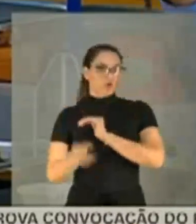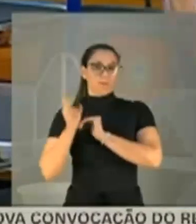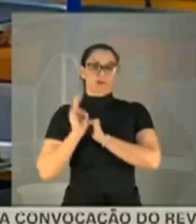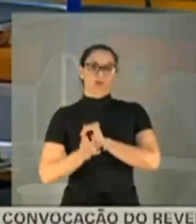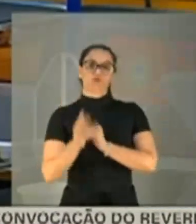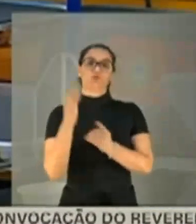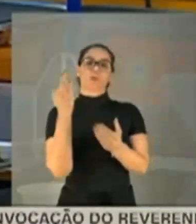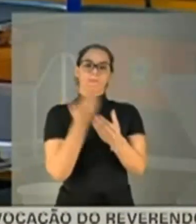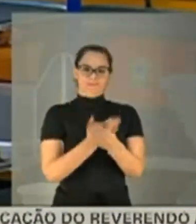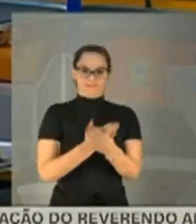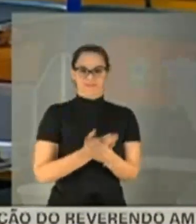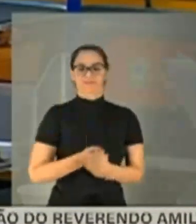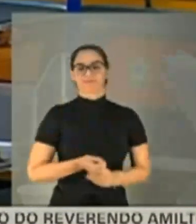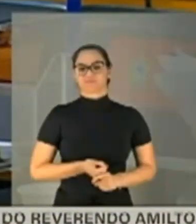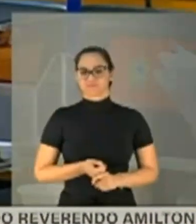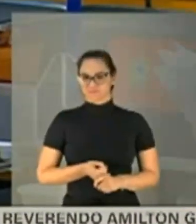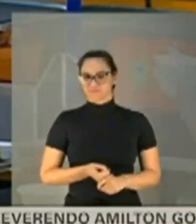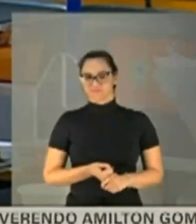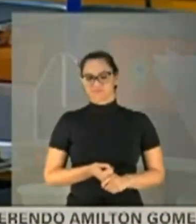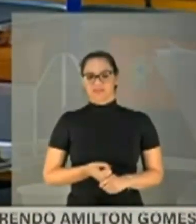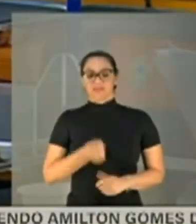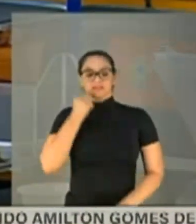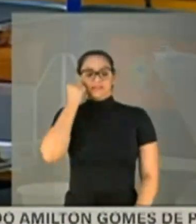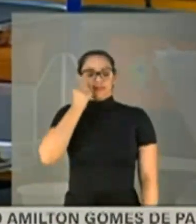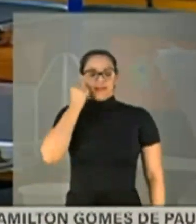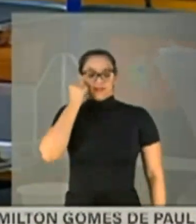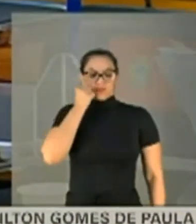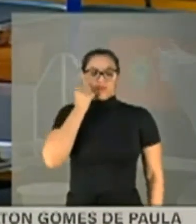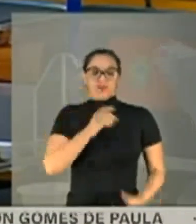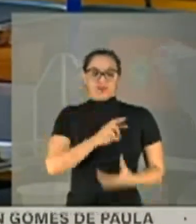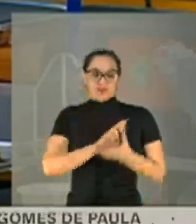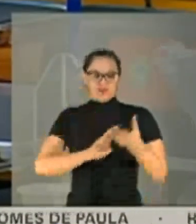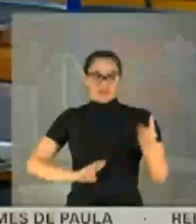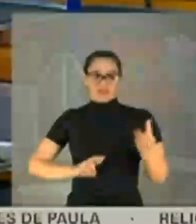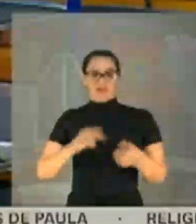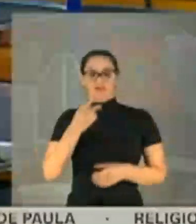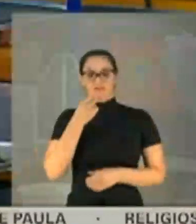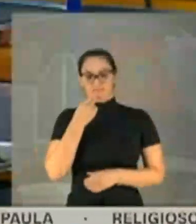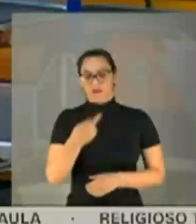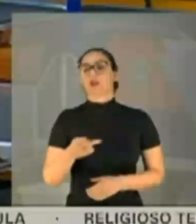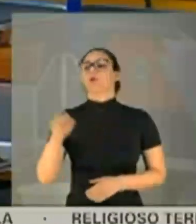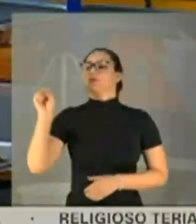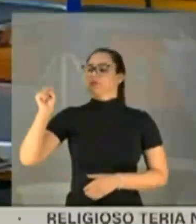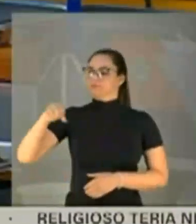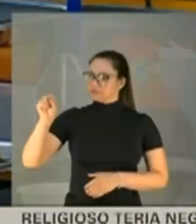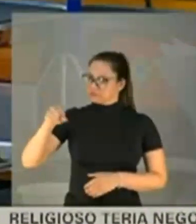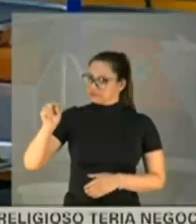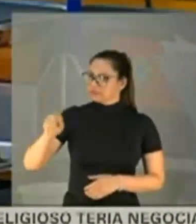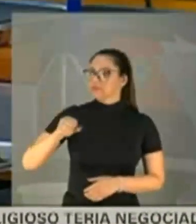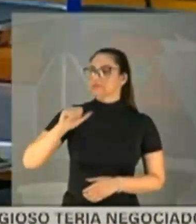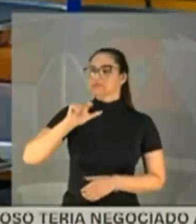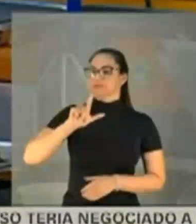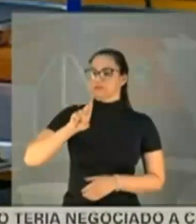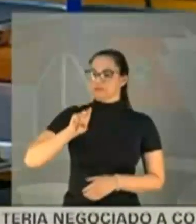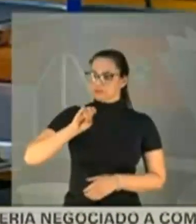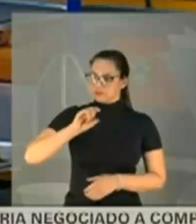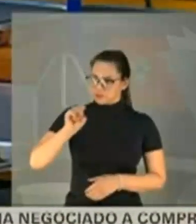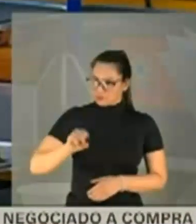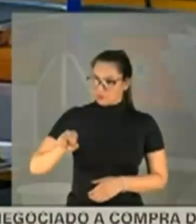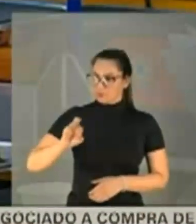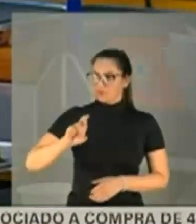processo. Aí o senador Renan, relator, diz o seguinte: exatamente. O senhor Luiz Ricardo